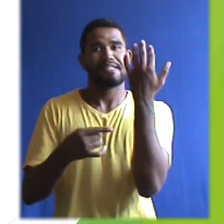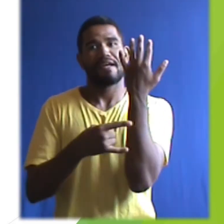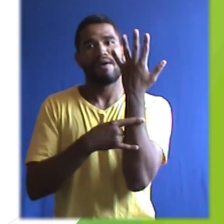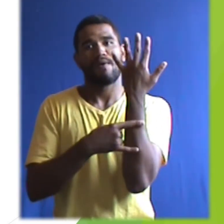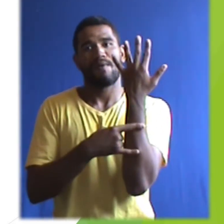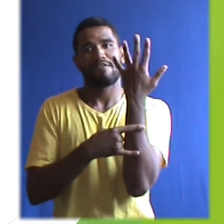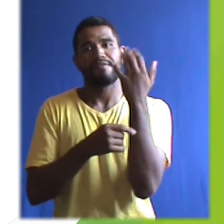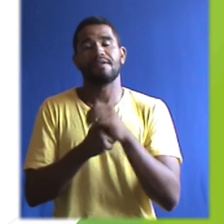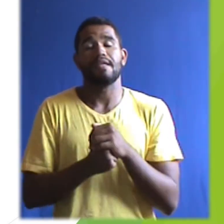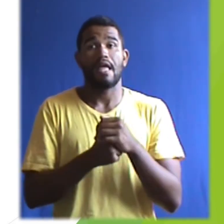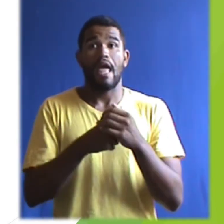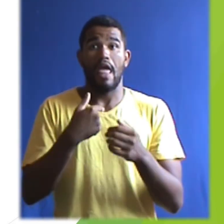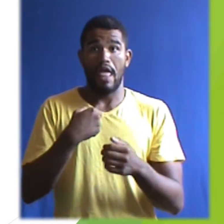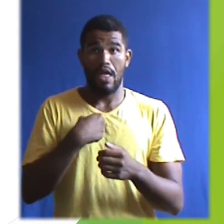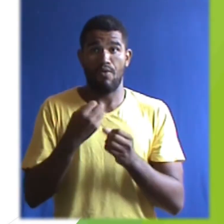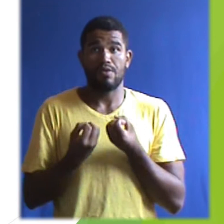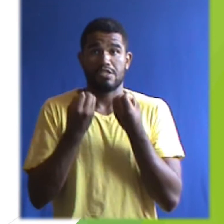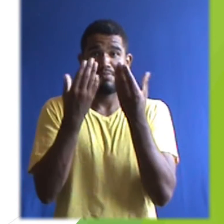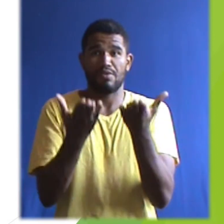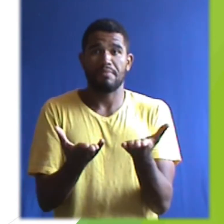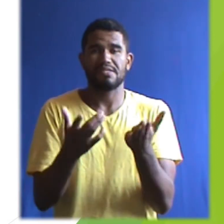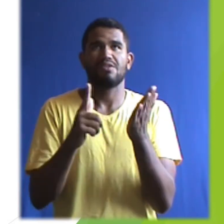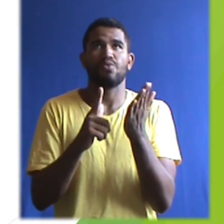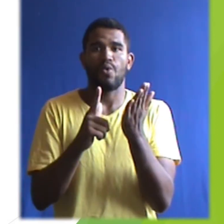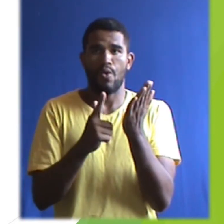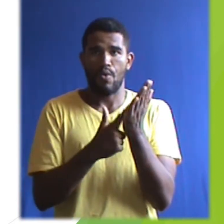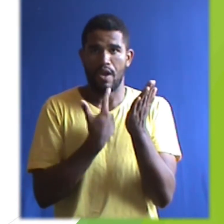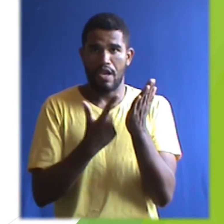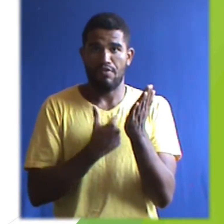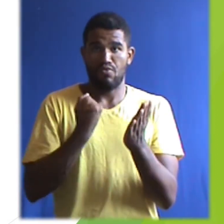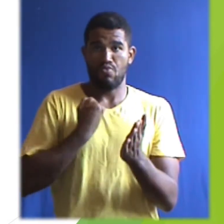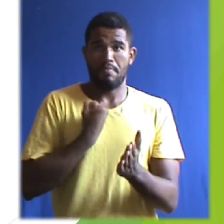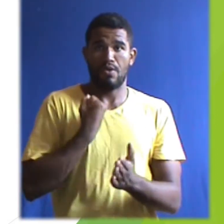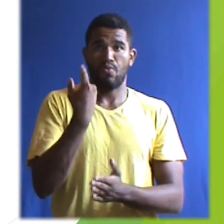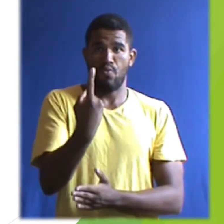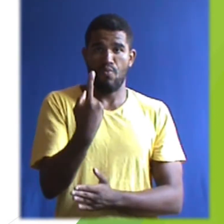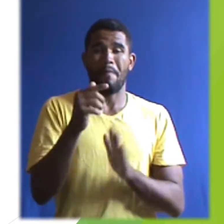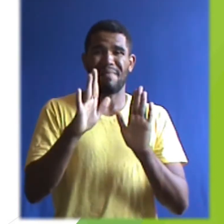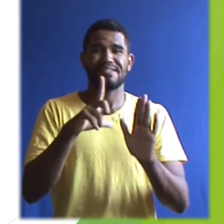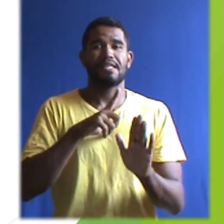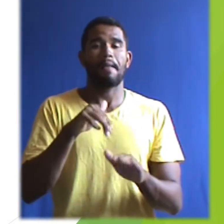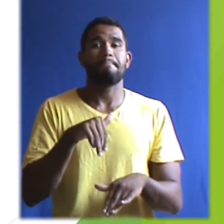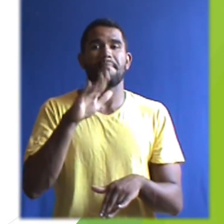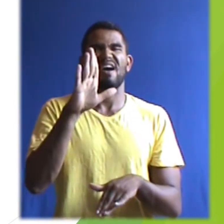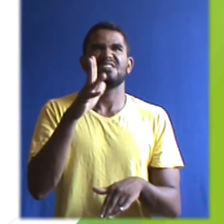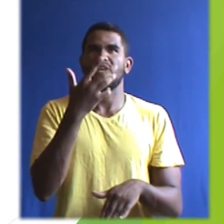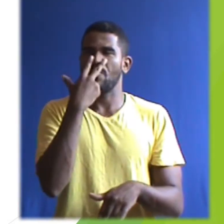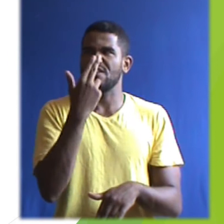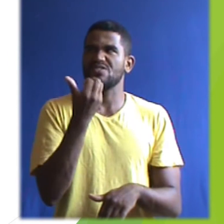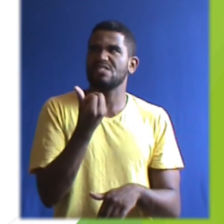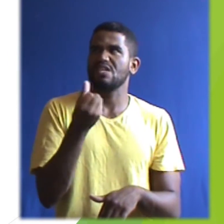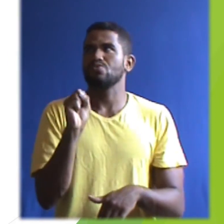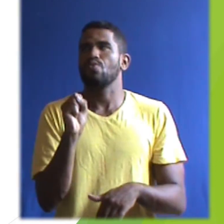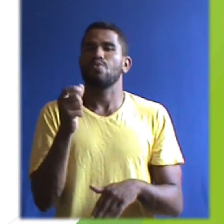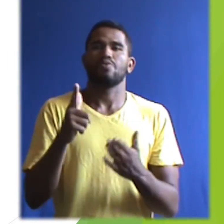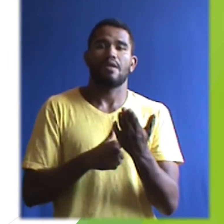da UFMG, é um material ótimo. Eu só estou disponibilizando para vocês o caderno número 1, mas são, se não me engano, 6 ou 8